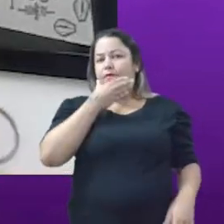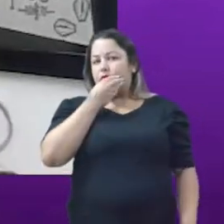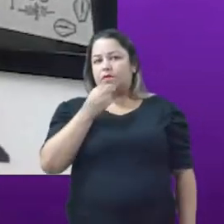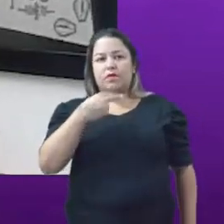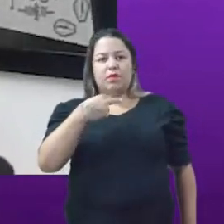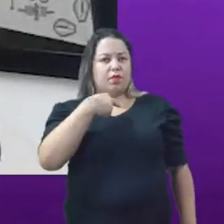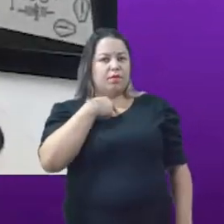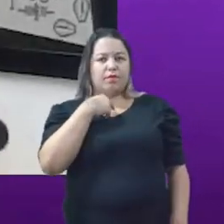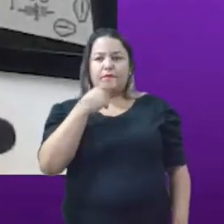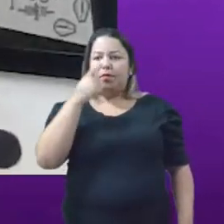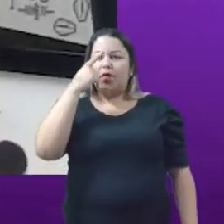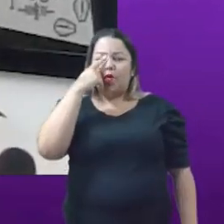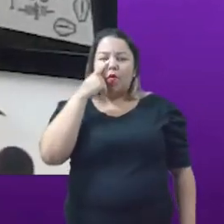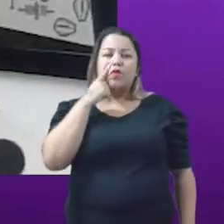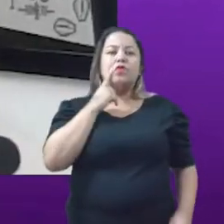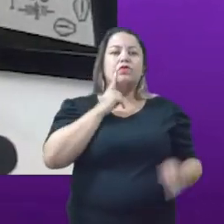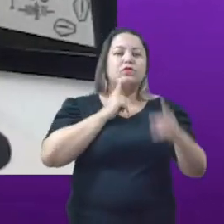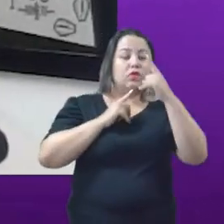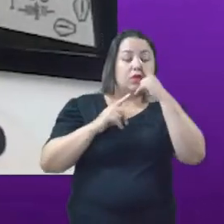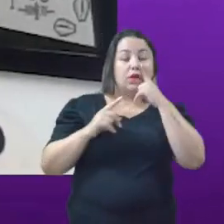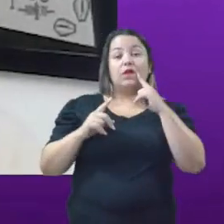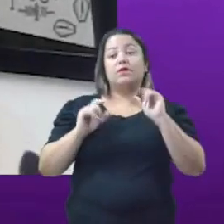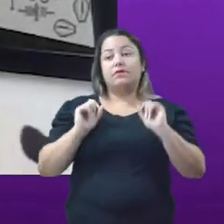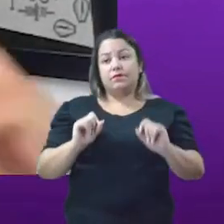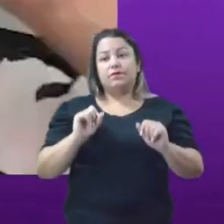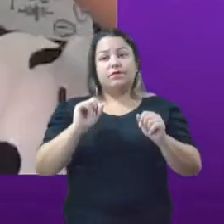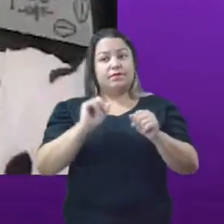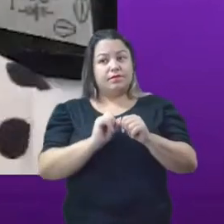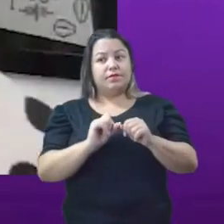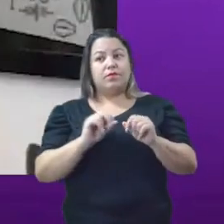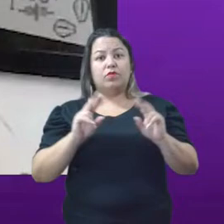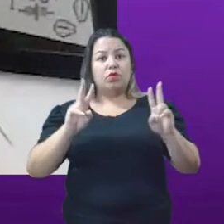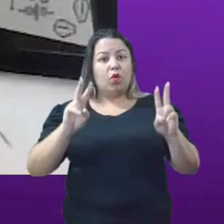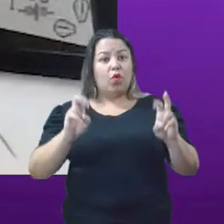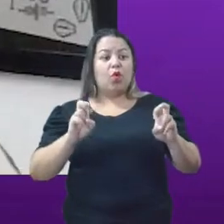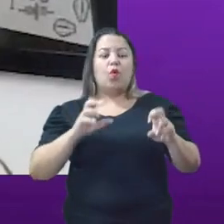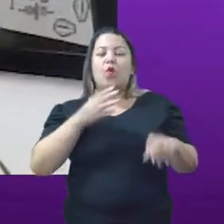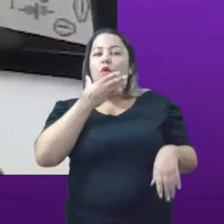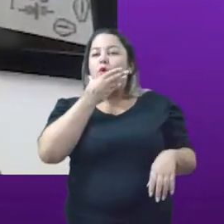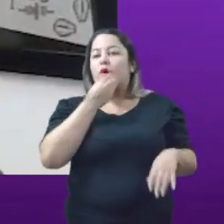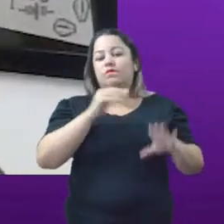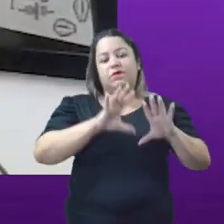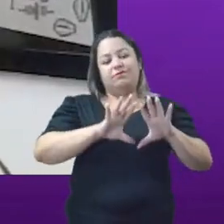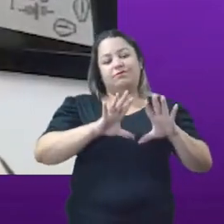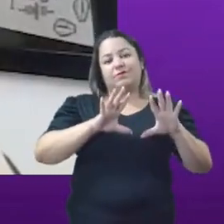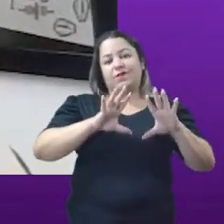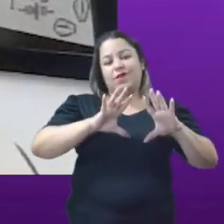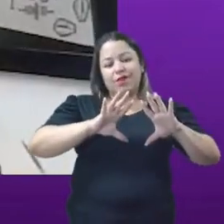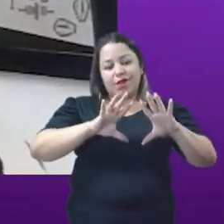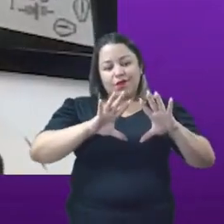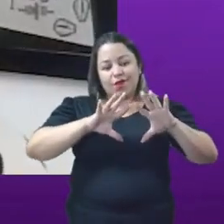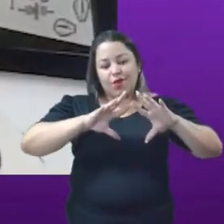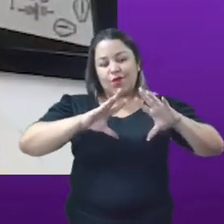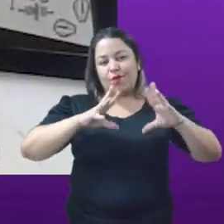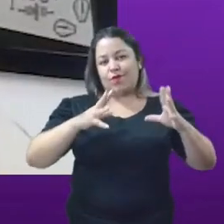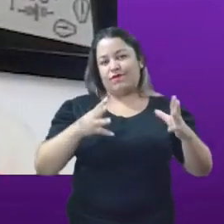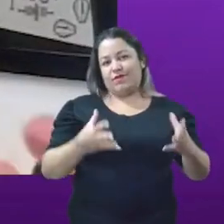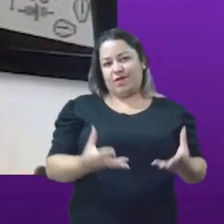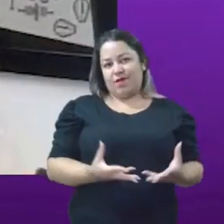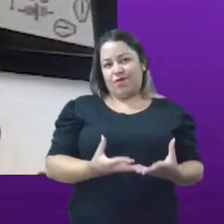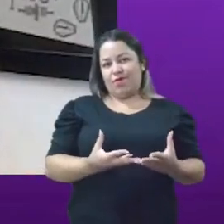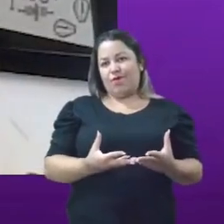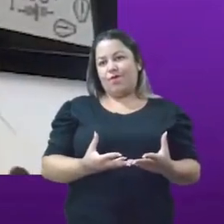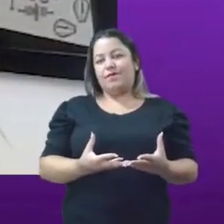pode chorar. Isso faz parte da masculinidade hegemônica, né? O homem universal, com muitas aspas, né? Porque a gente sabe que o